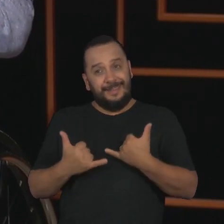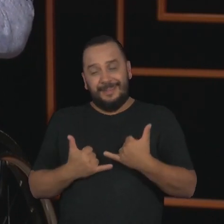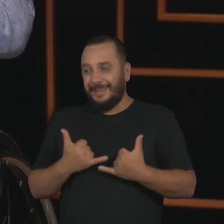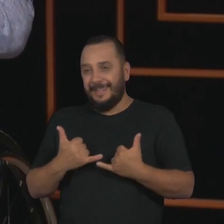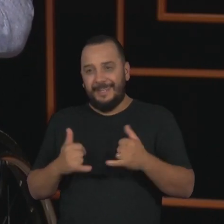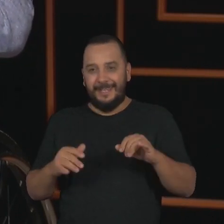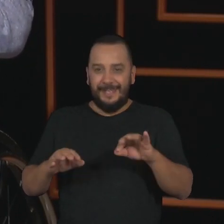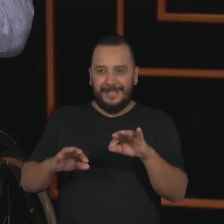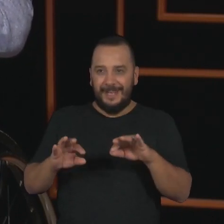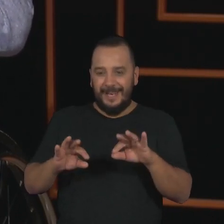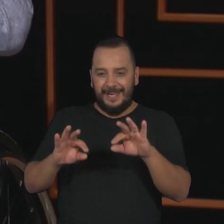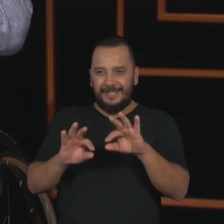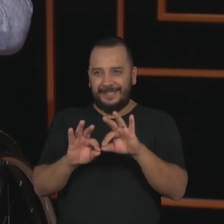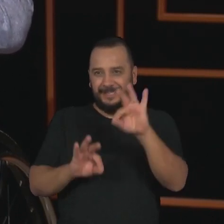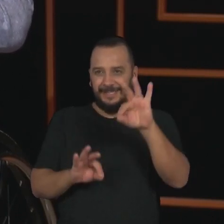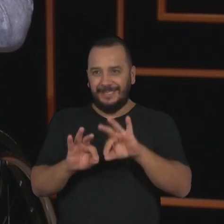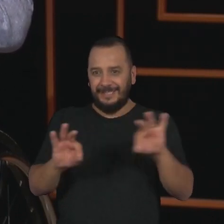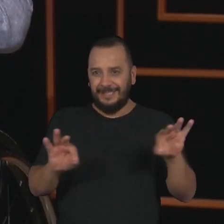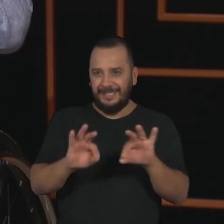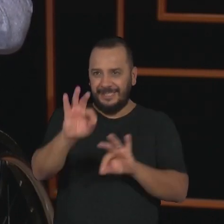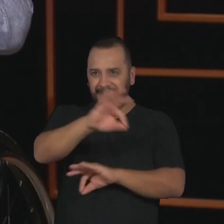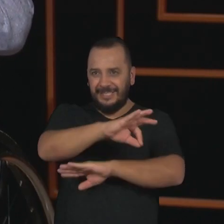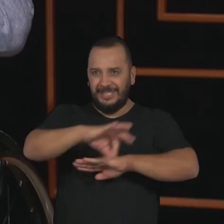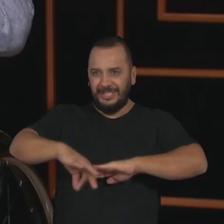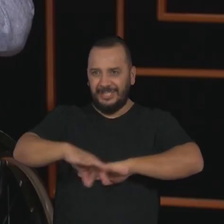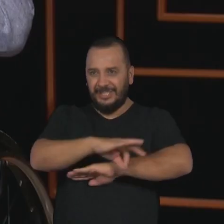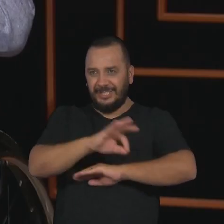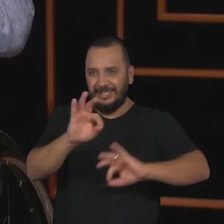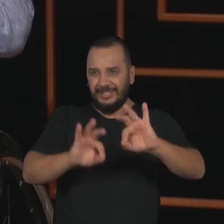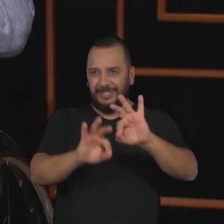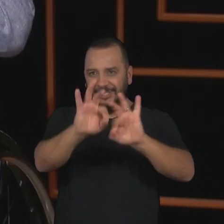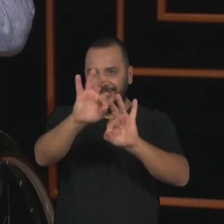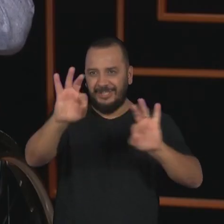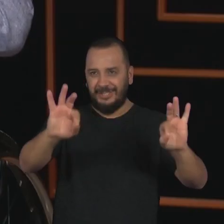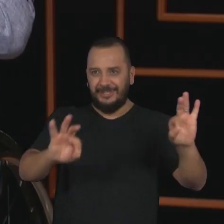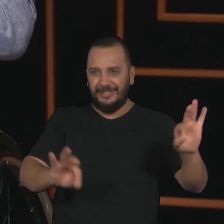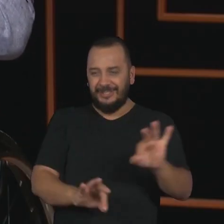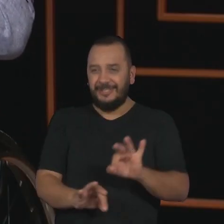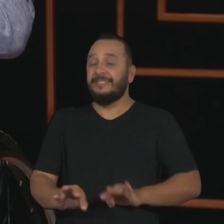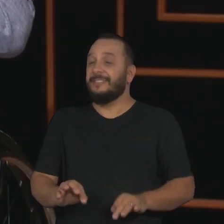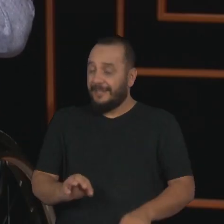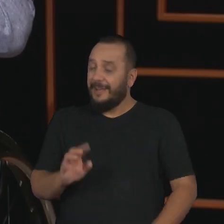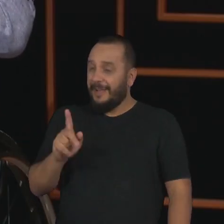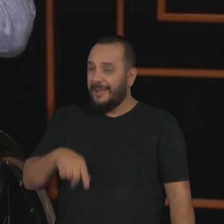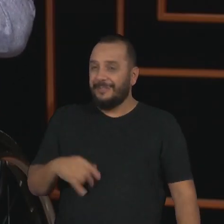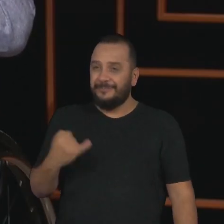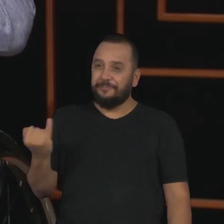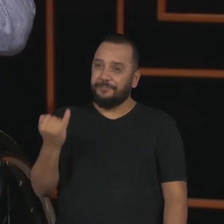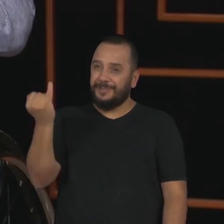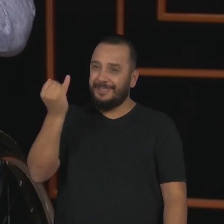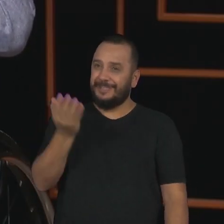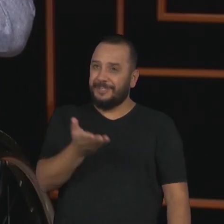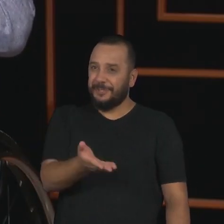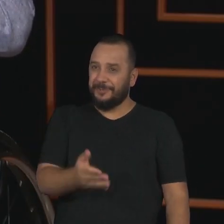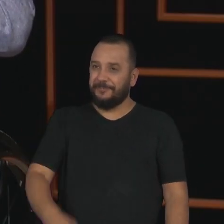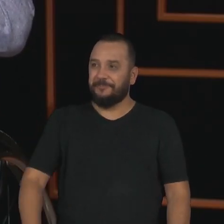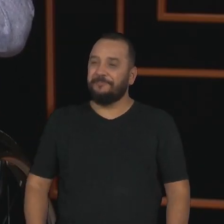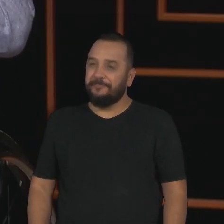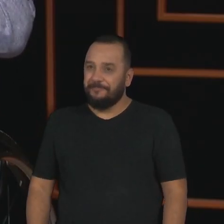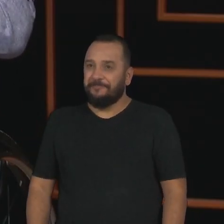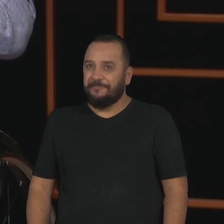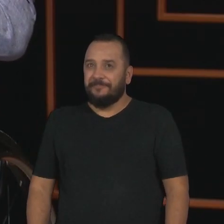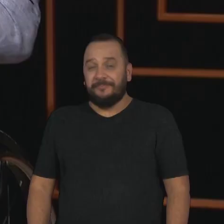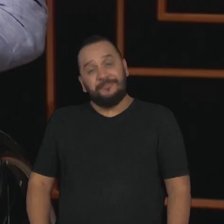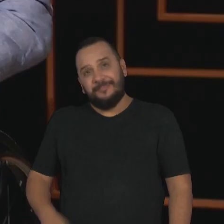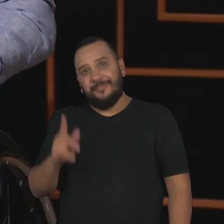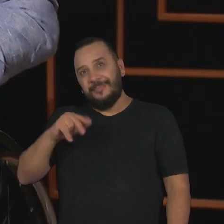de processo construtivo, ia ser uma coisa fundamental, né? Então, essa